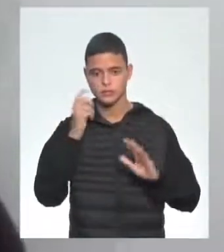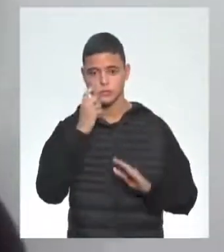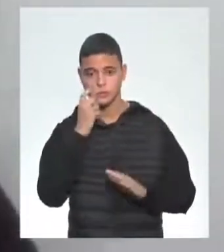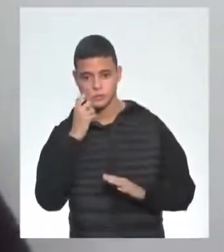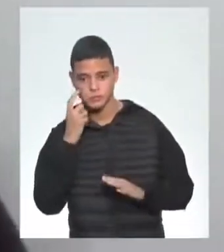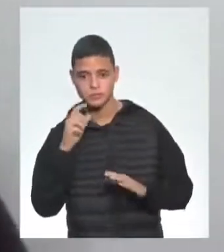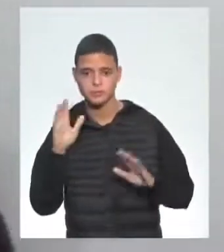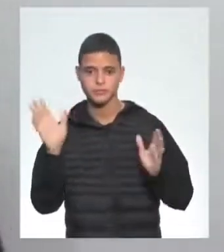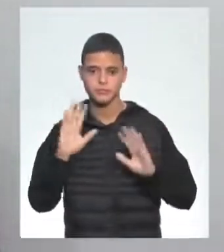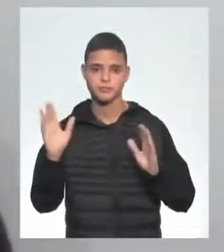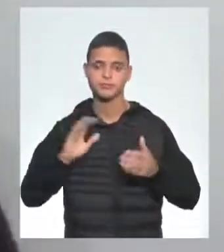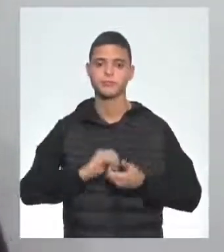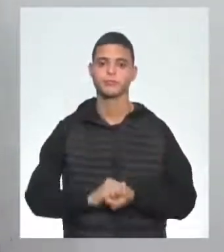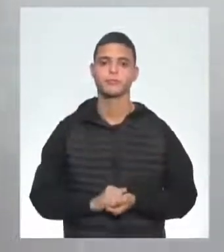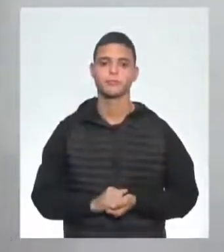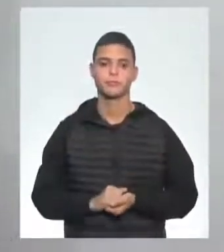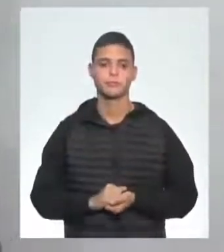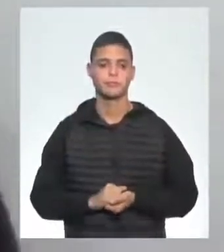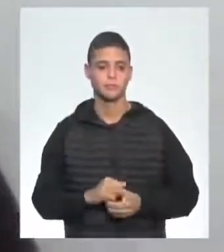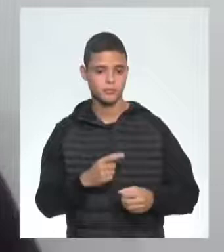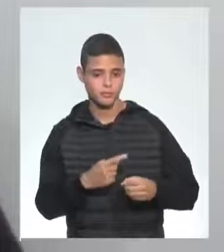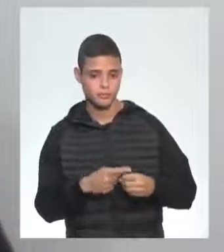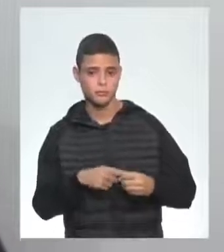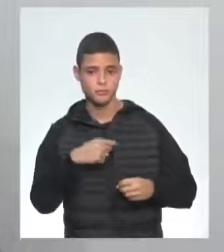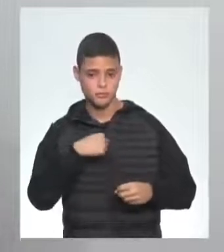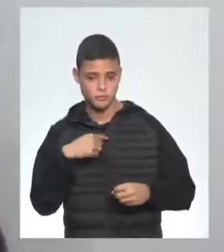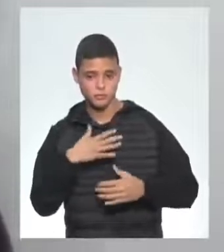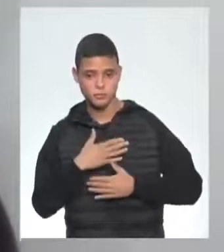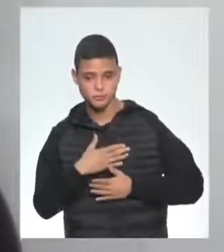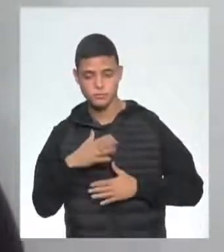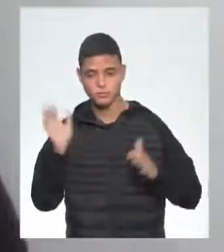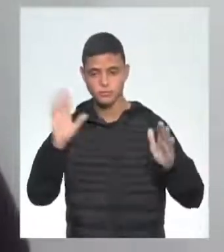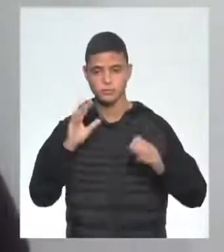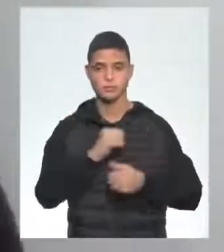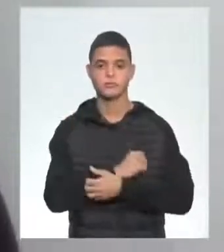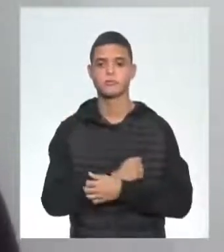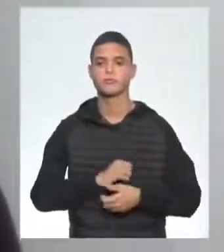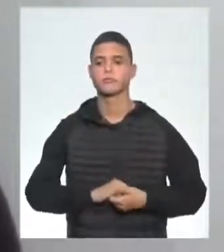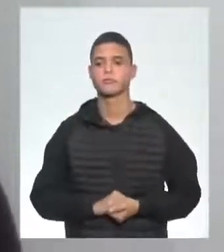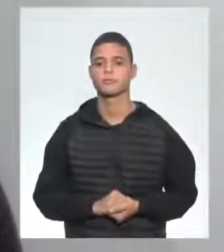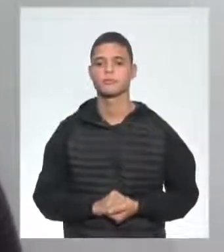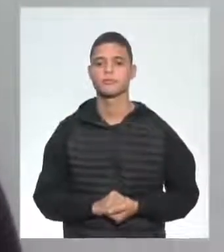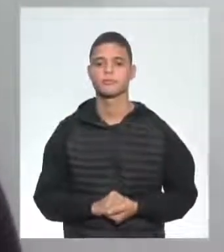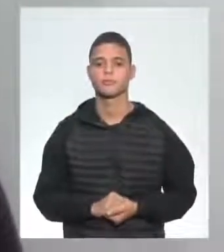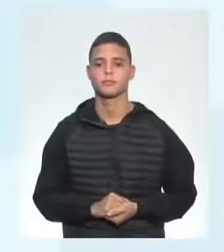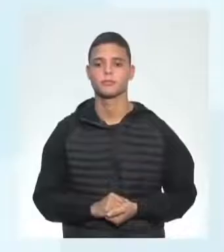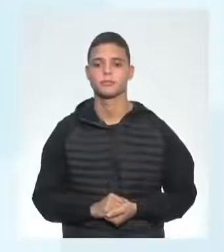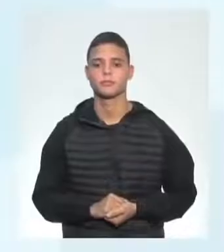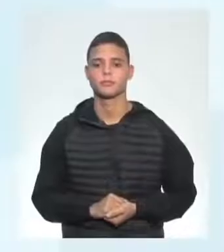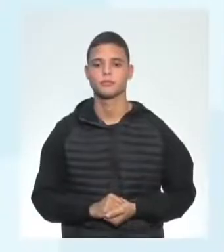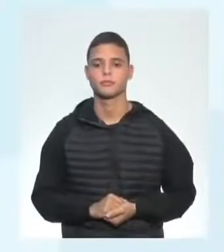aqui, da nossa terra, da nossa cidade, da cidade da professora Tayana e da minha cidade aqui. Um grande abraço. Tchau, tchau. Valeu.